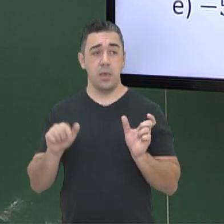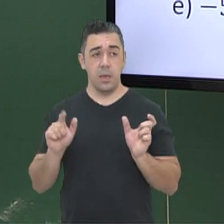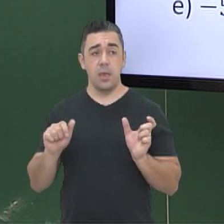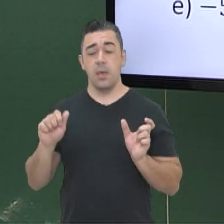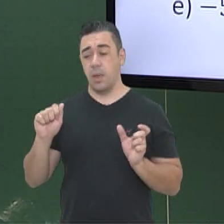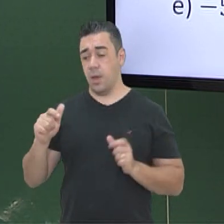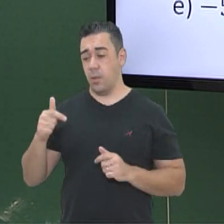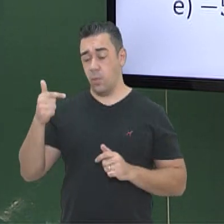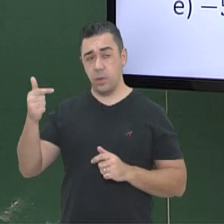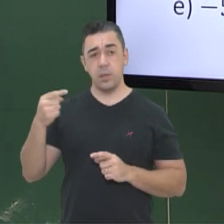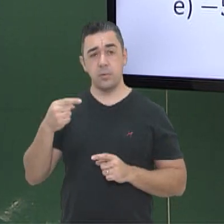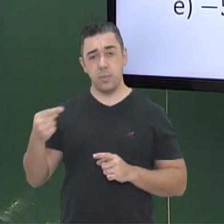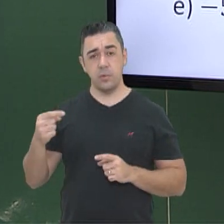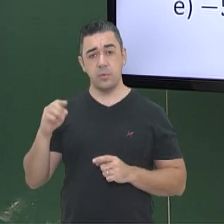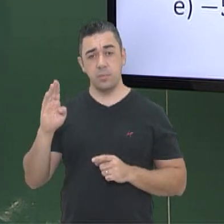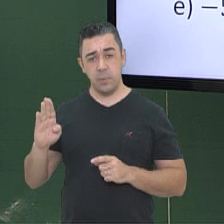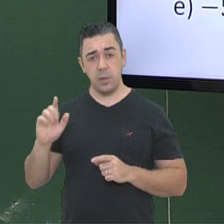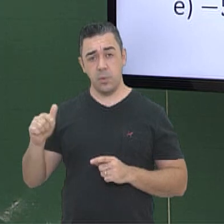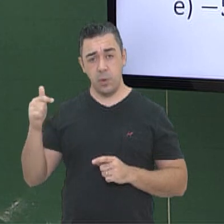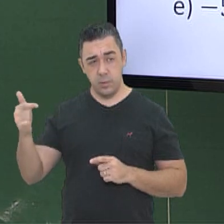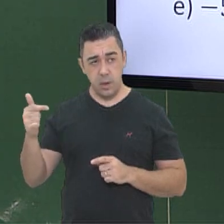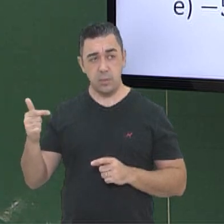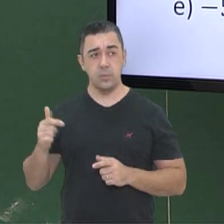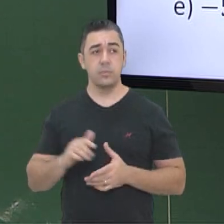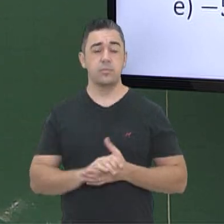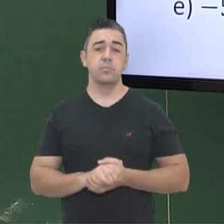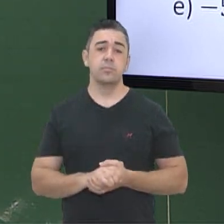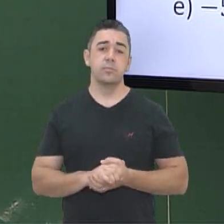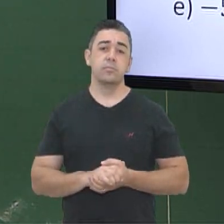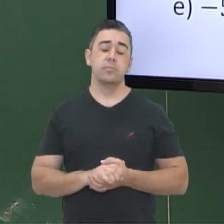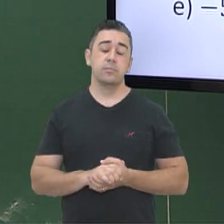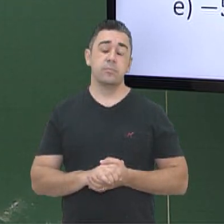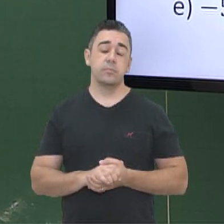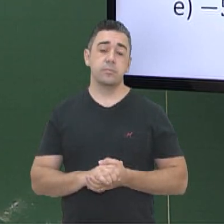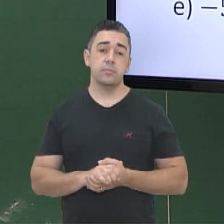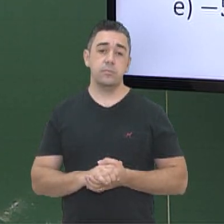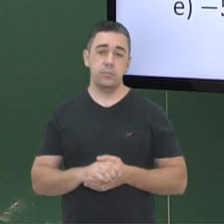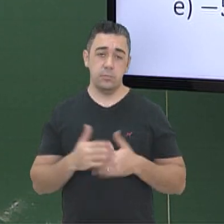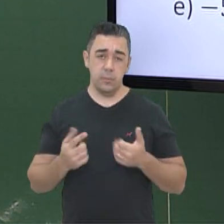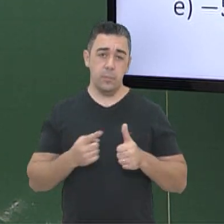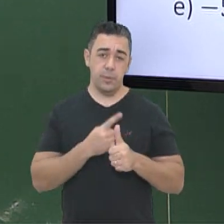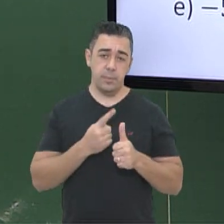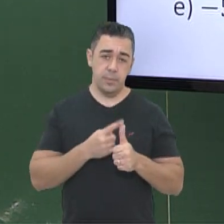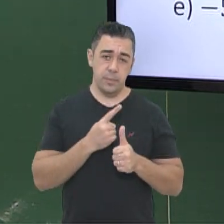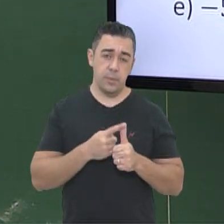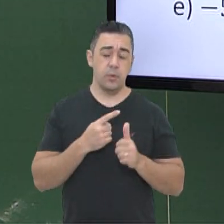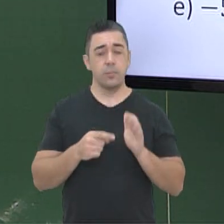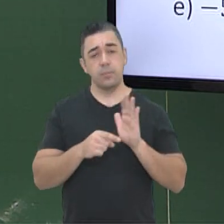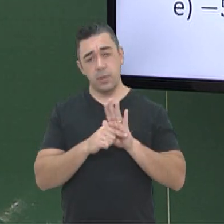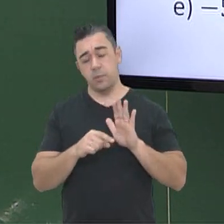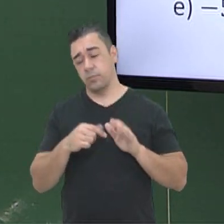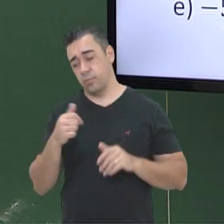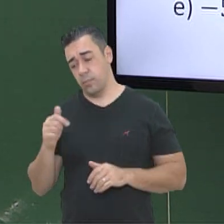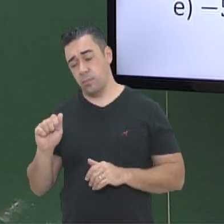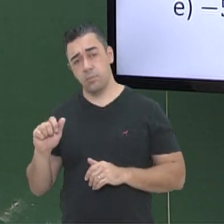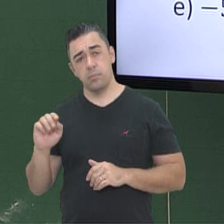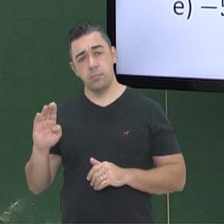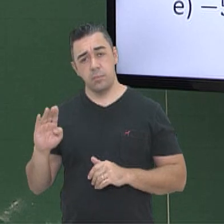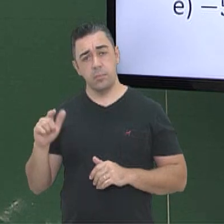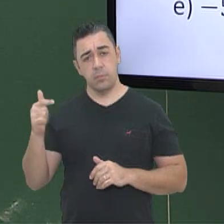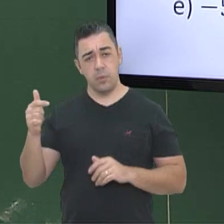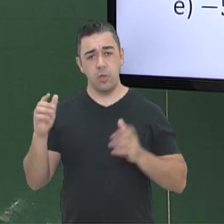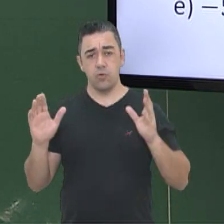ao quadrado menos B ao quadrado. Então, eu vou fazer o quê? O quadrado do primeiro menos o quadrado do segundo e a raiz